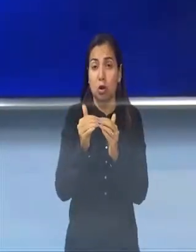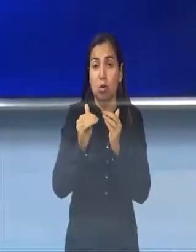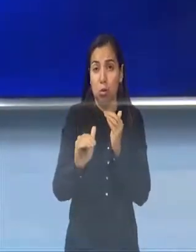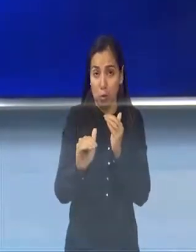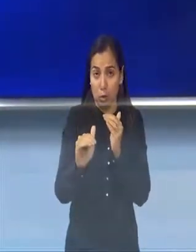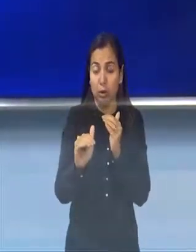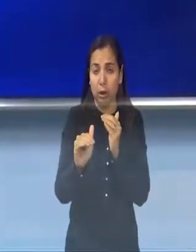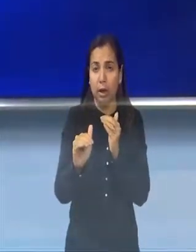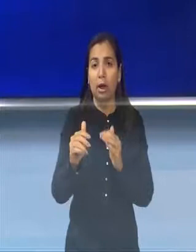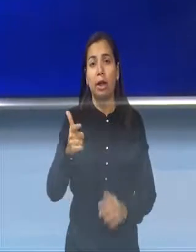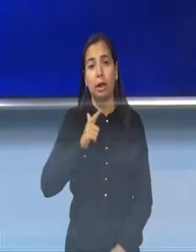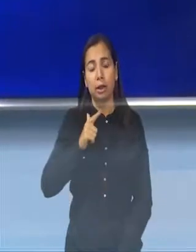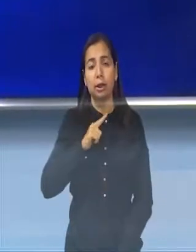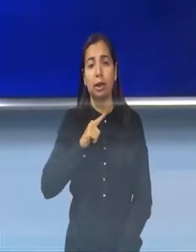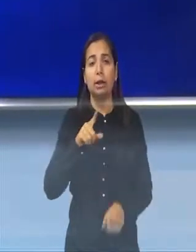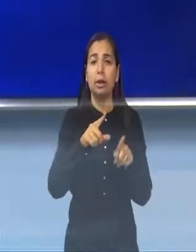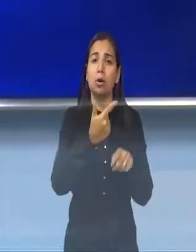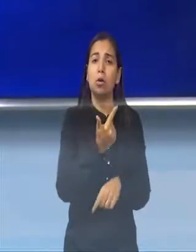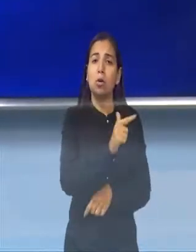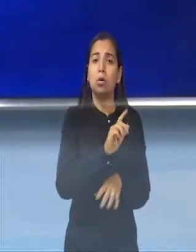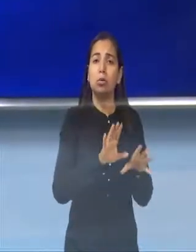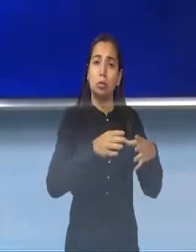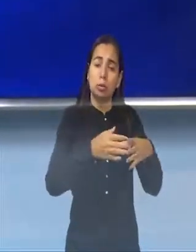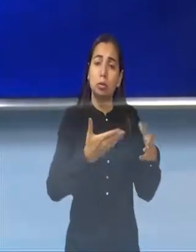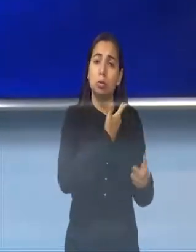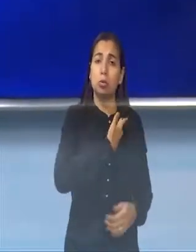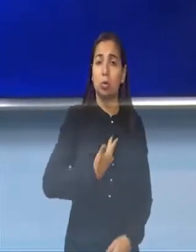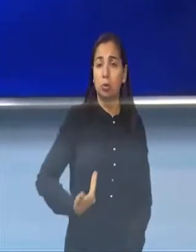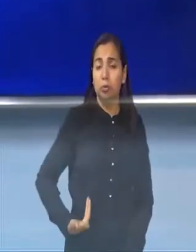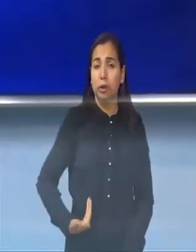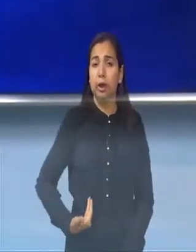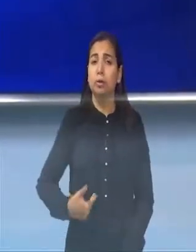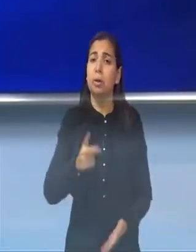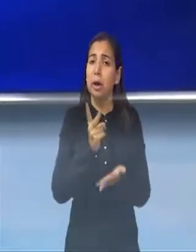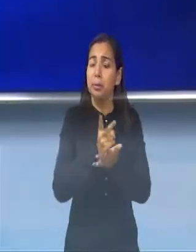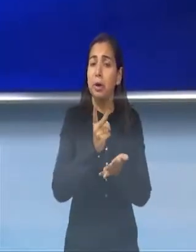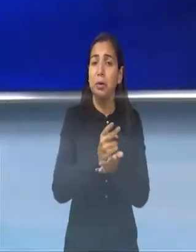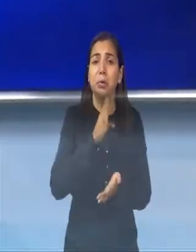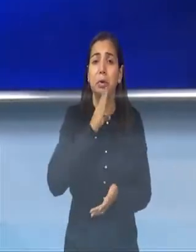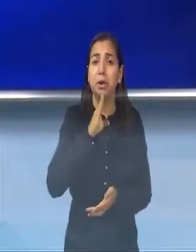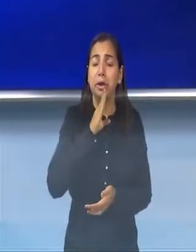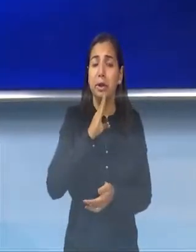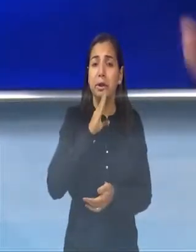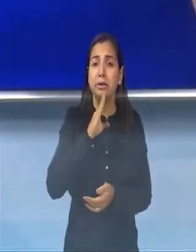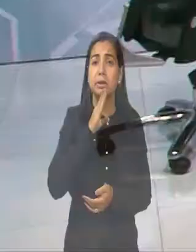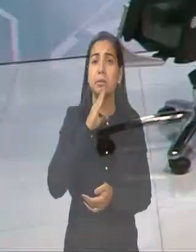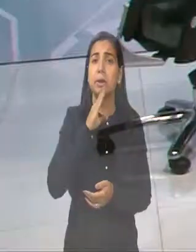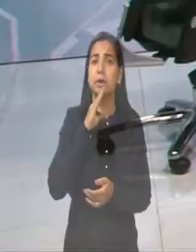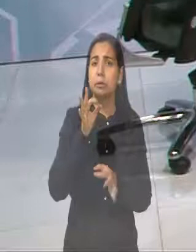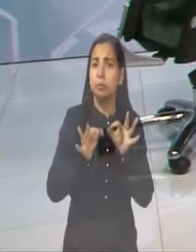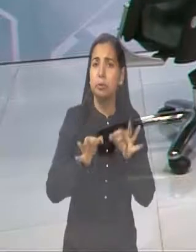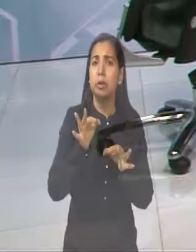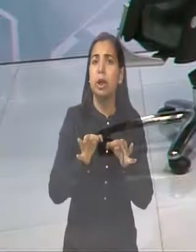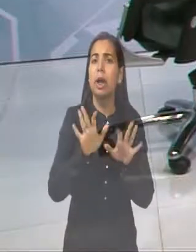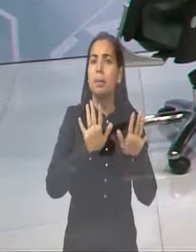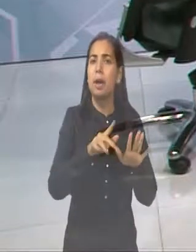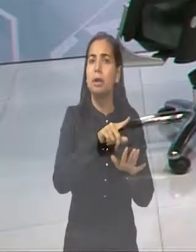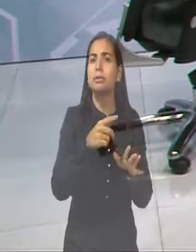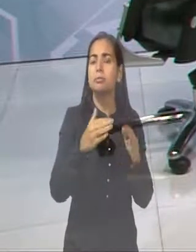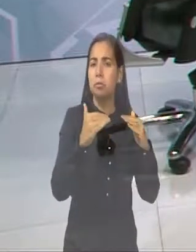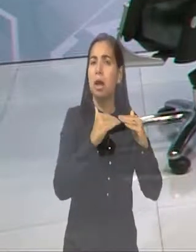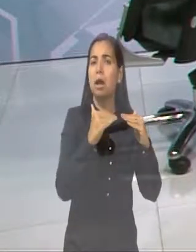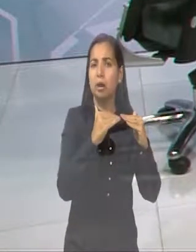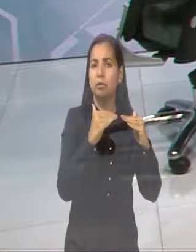você tem próceres do governo, com a mesma autoridade e conhecimento jurídico, sendo a favor. Que eu acho que seria preferível o estado de sítio,